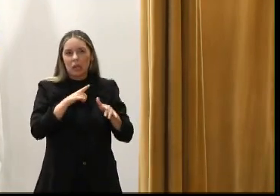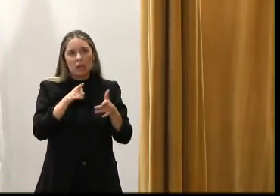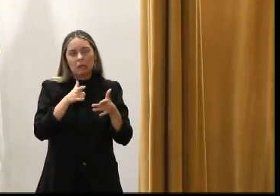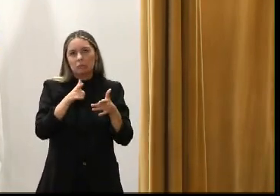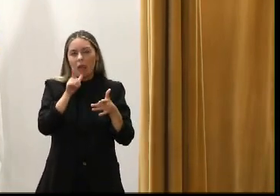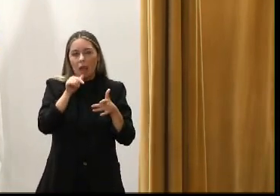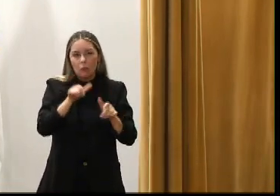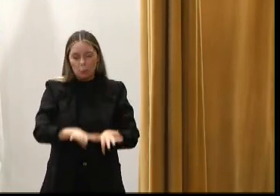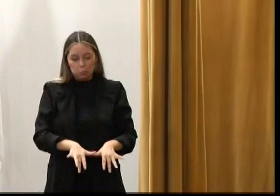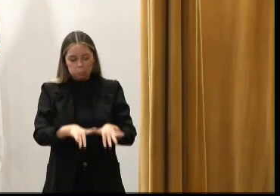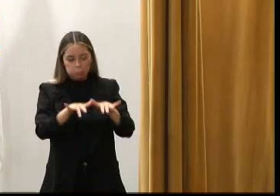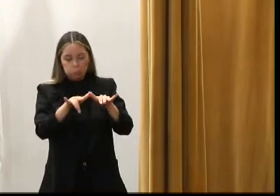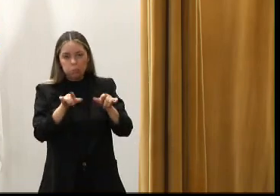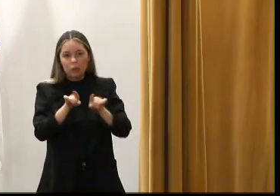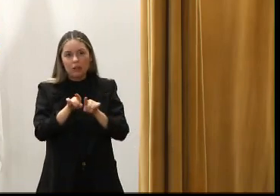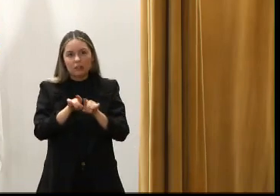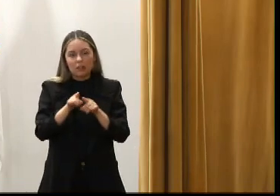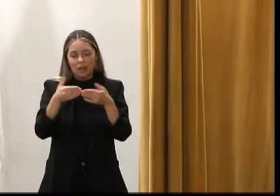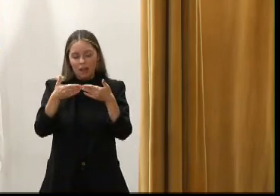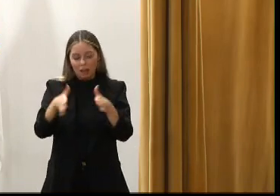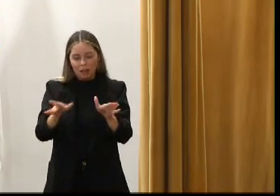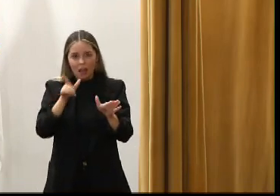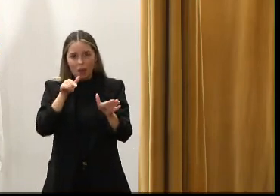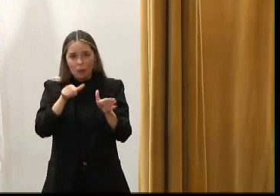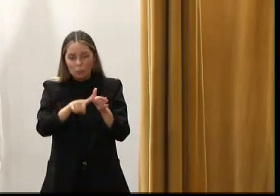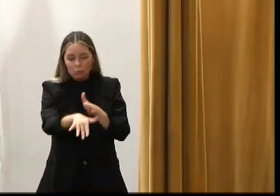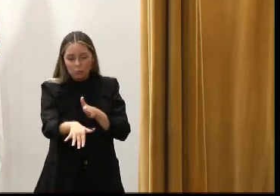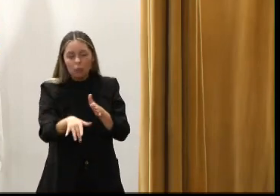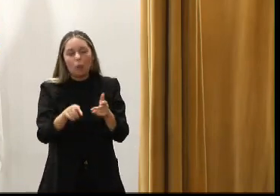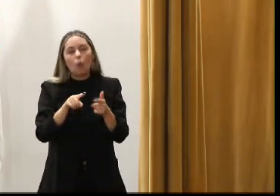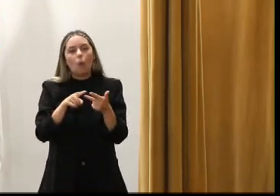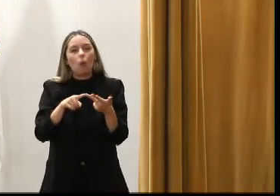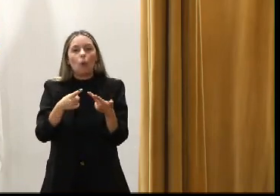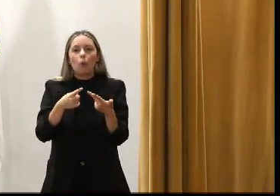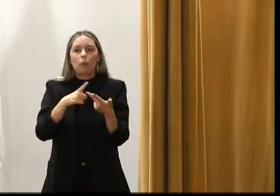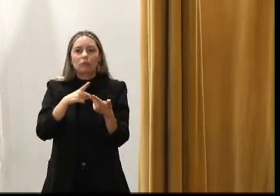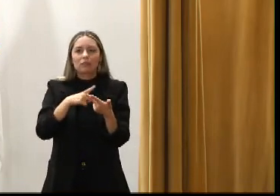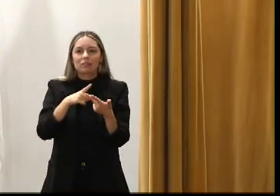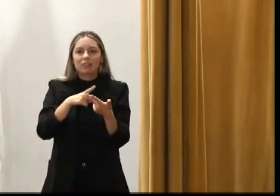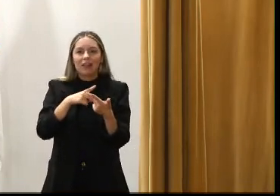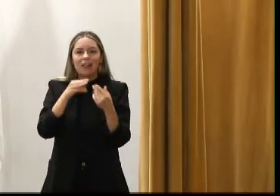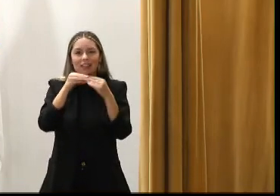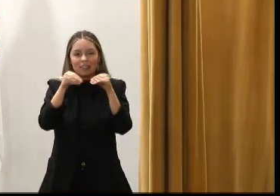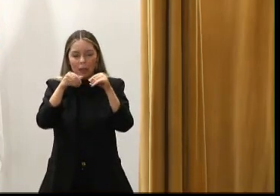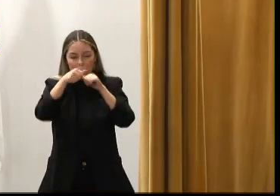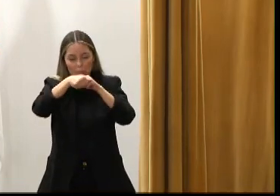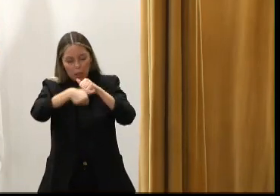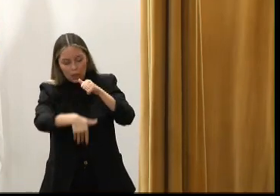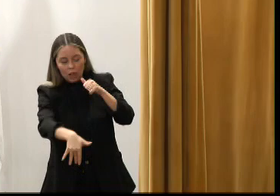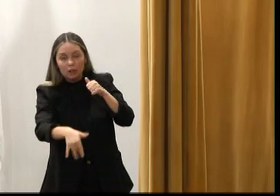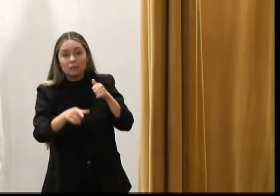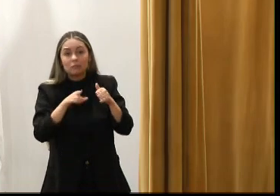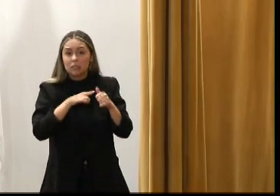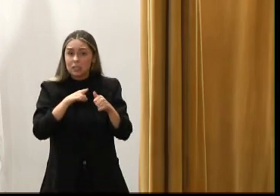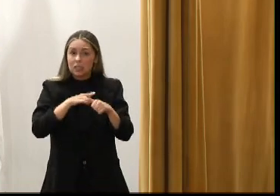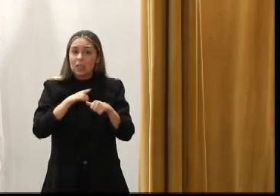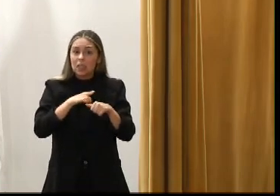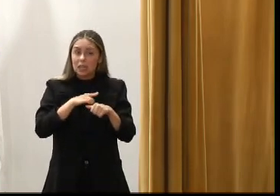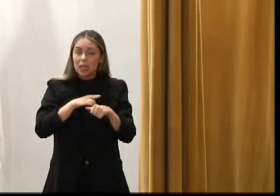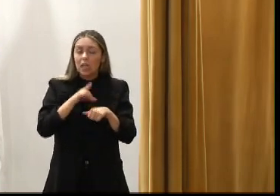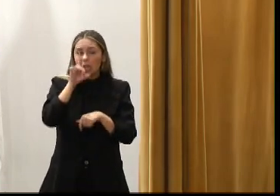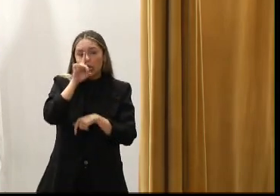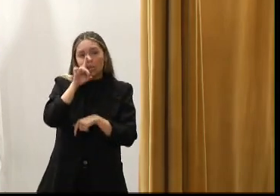deslizamento, ou mesmo uma ruptura de barragem, tem vulnerabilidade e risco no seu comportamento. E